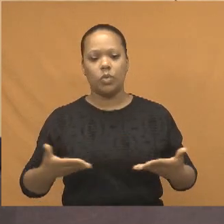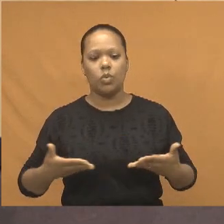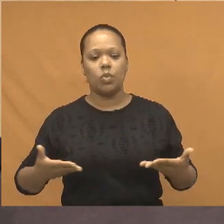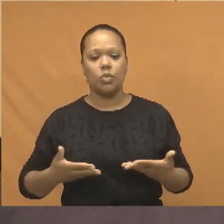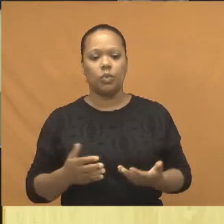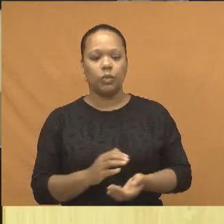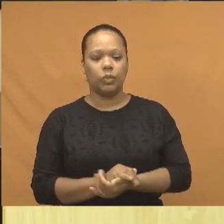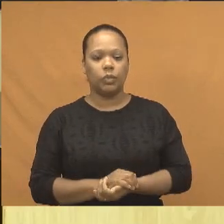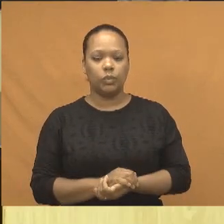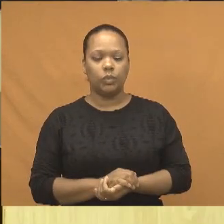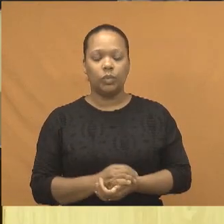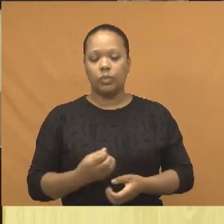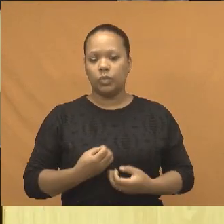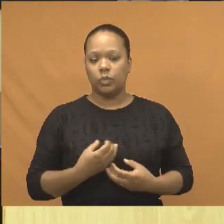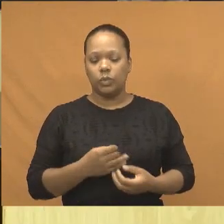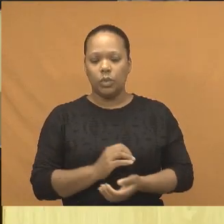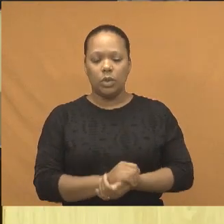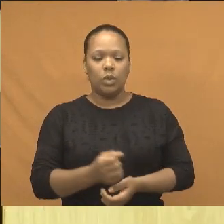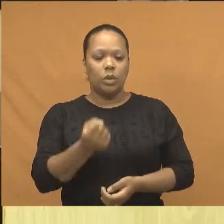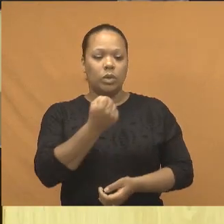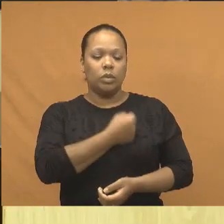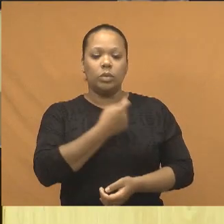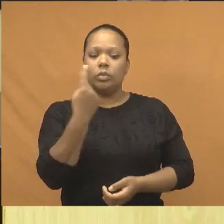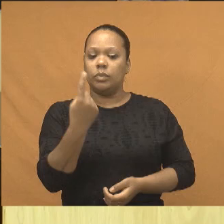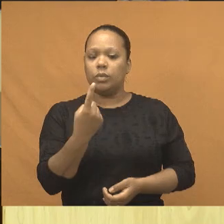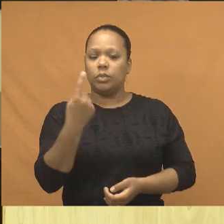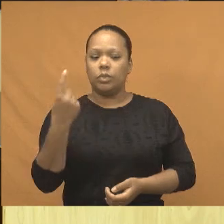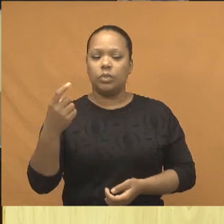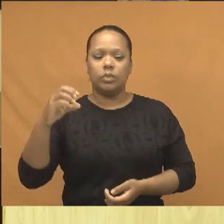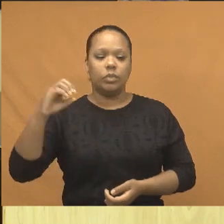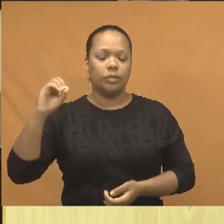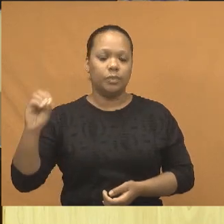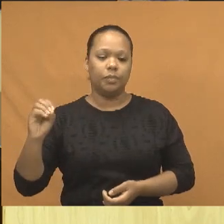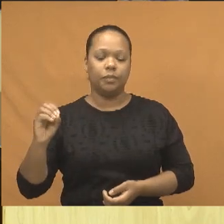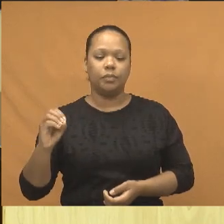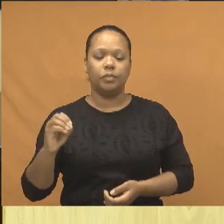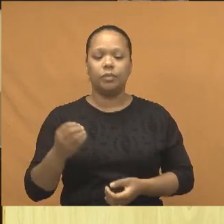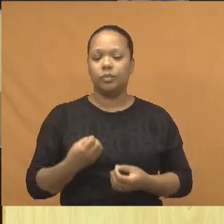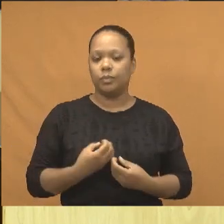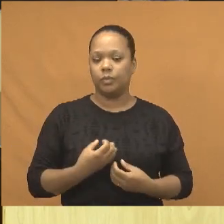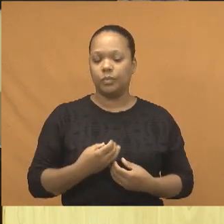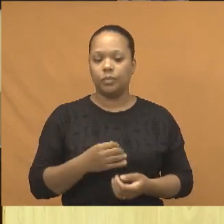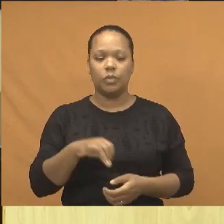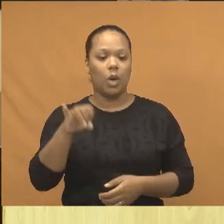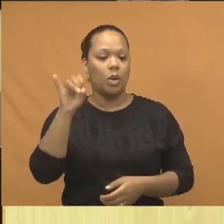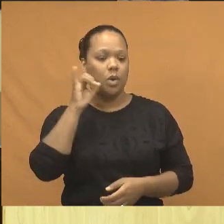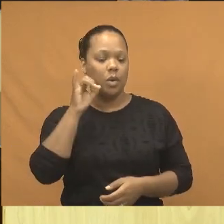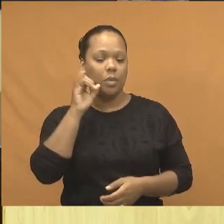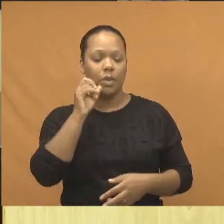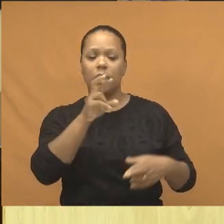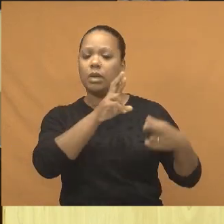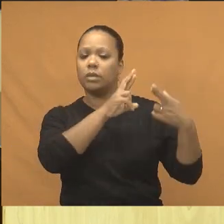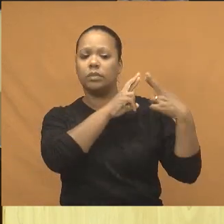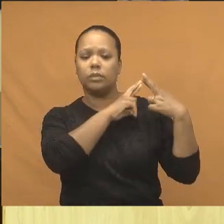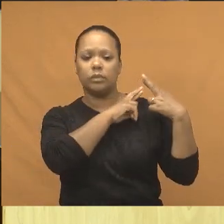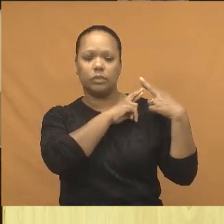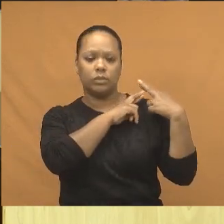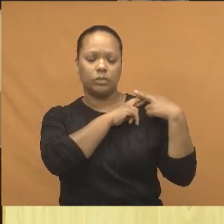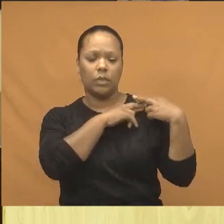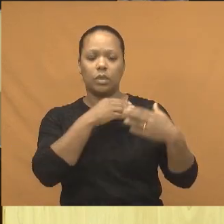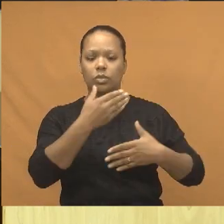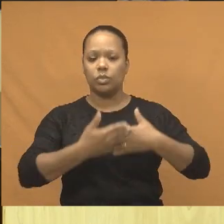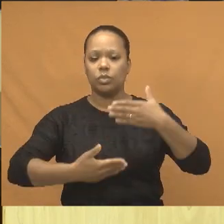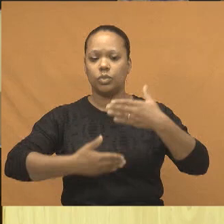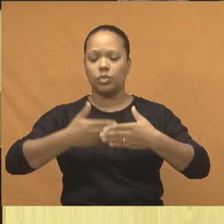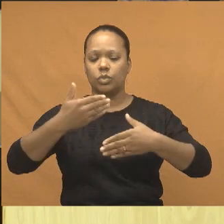sessão. Pedido de informação número 110. Requer informações acerca da responsabilidade pela construção